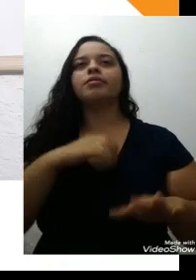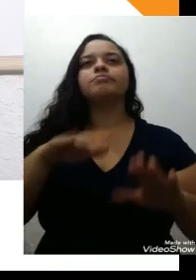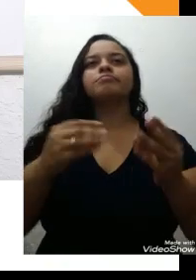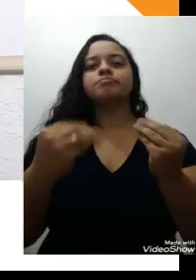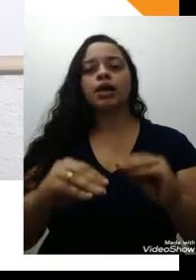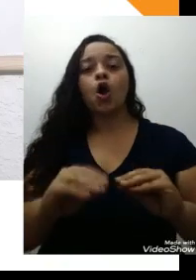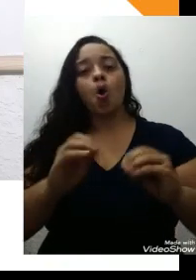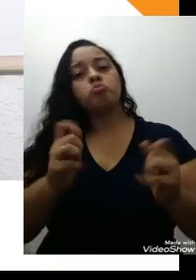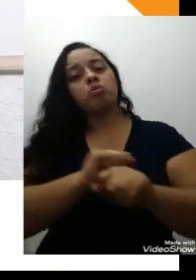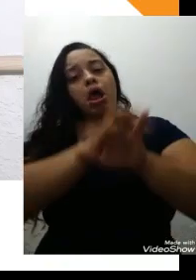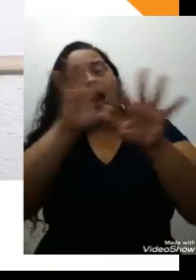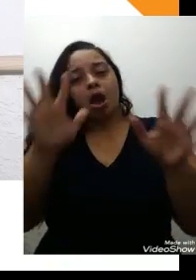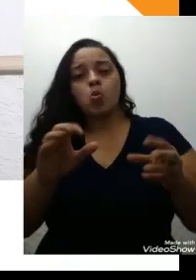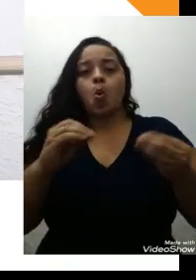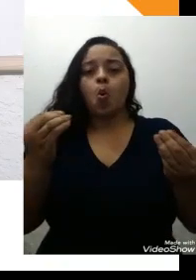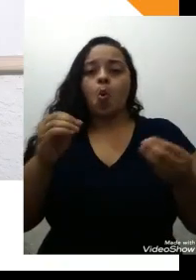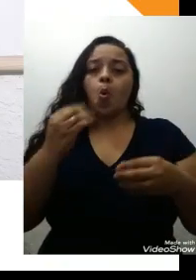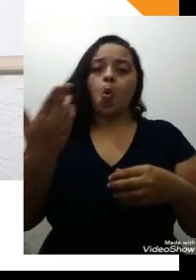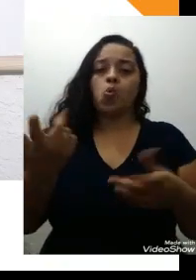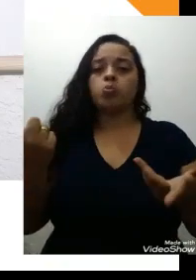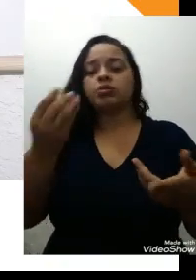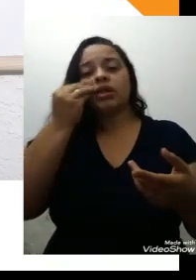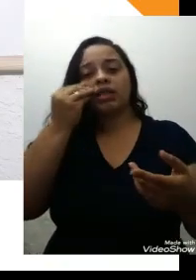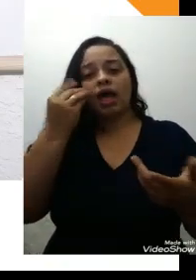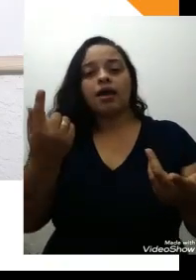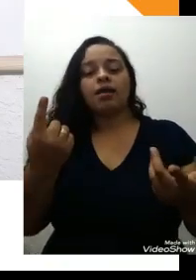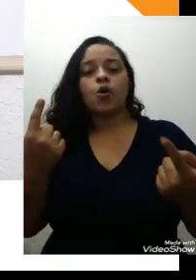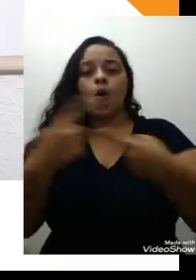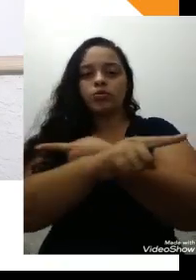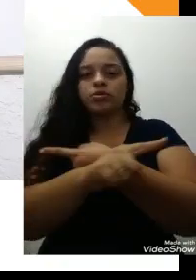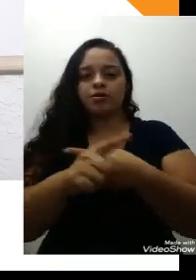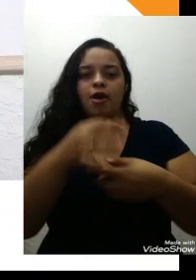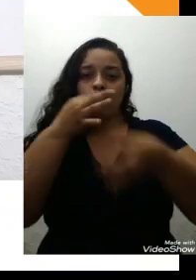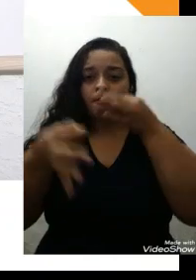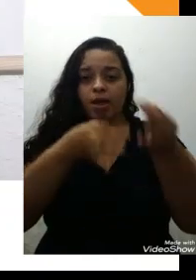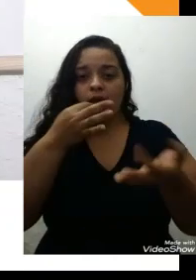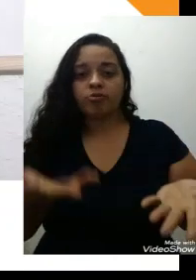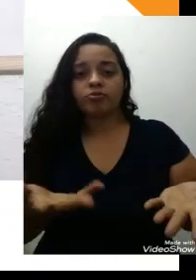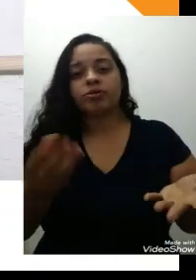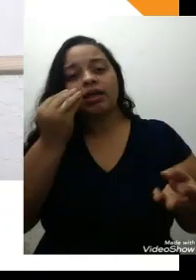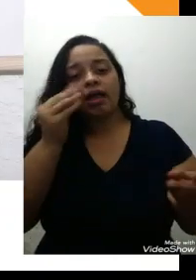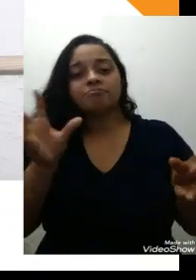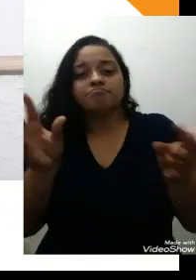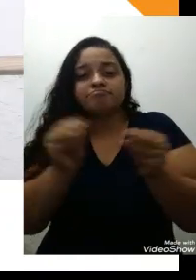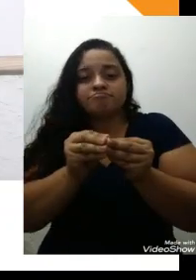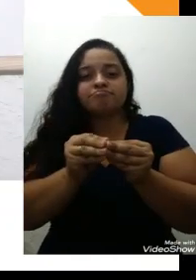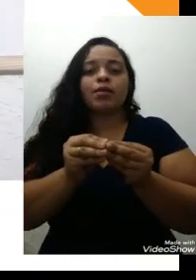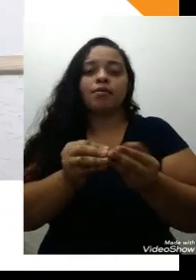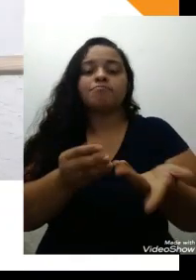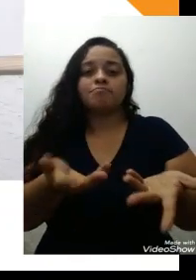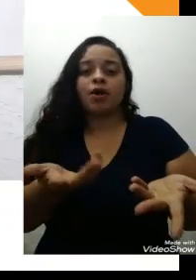que contraste com uma contra-argumentação e que no final a conclusão traga uma síntese, um